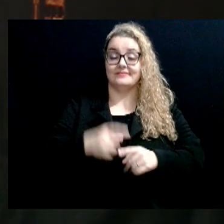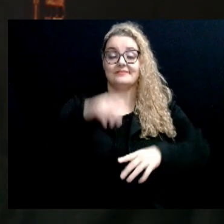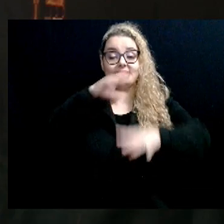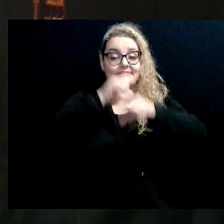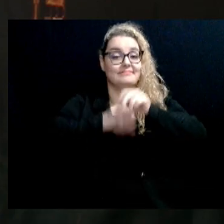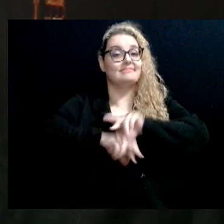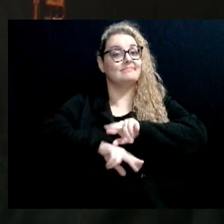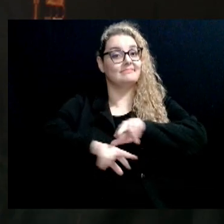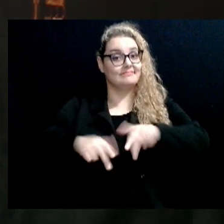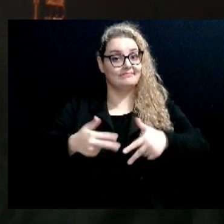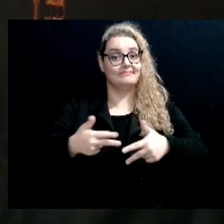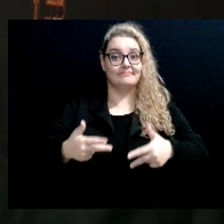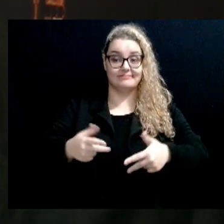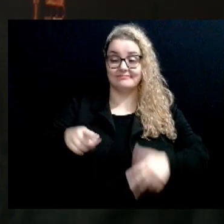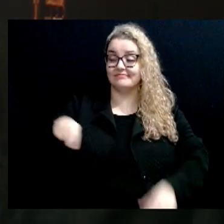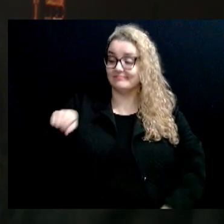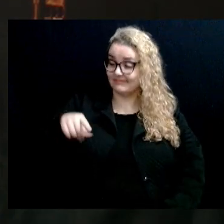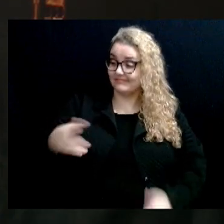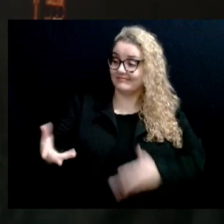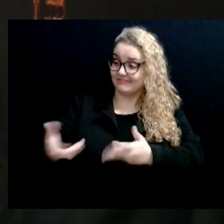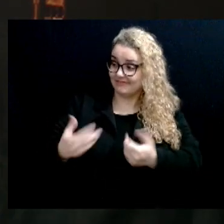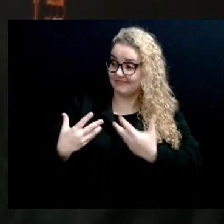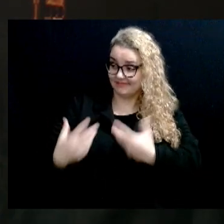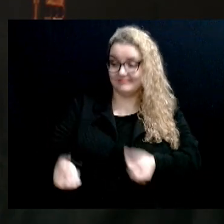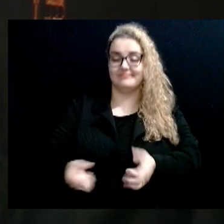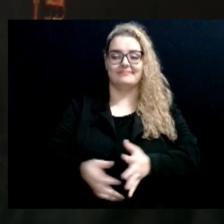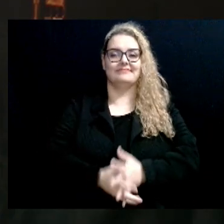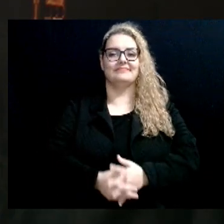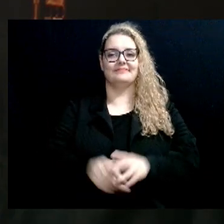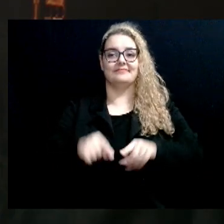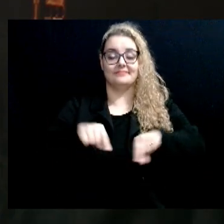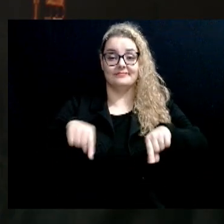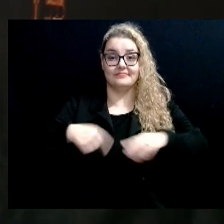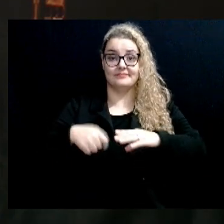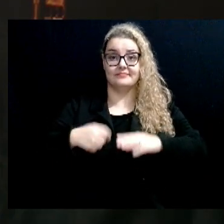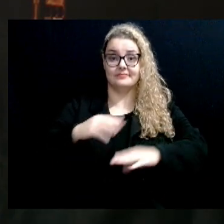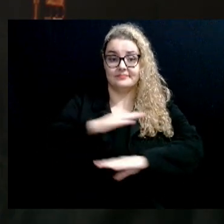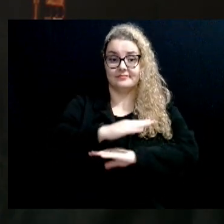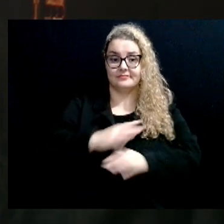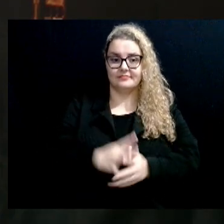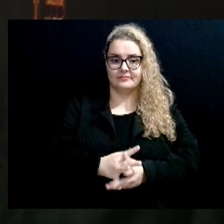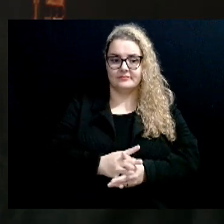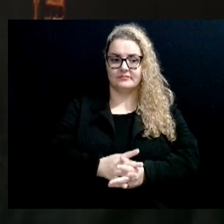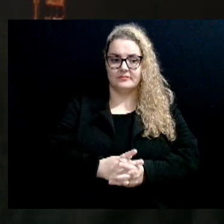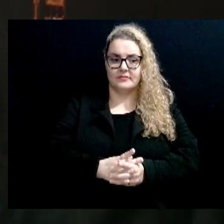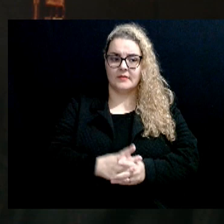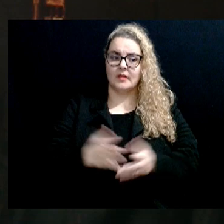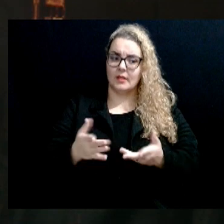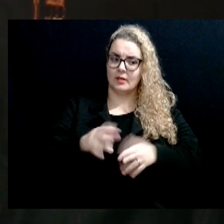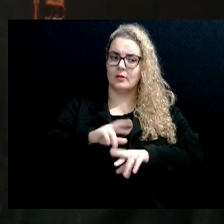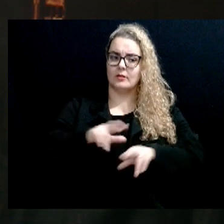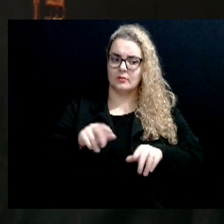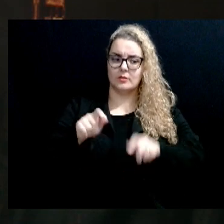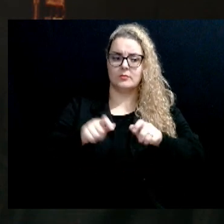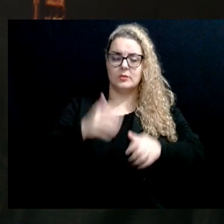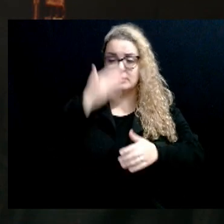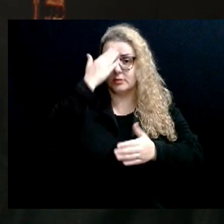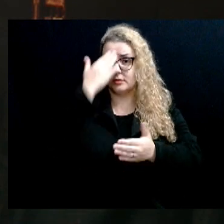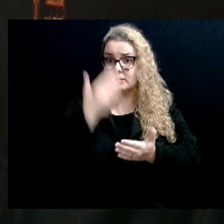vocês convidados aqui do Estúdio Câmara. Agora, muita gente acredita que está sendo